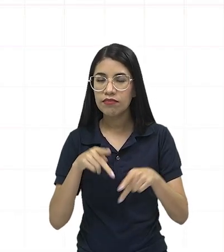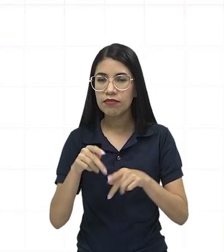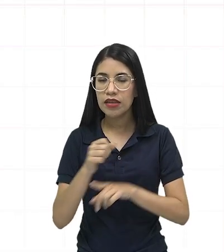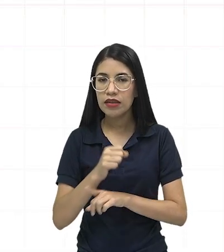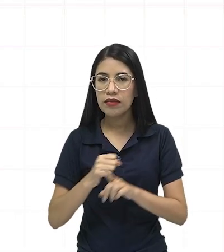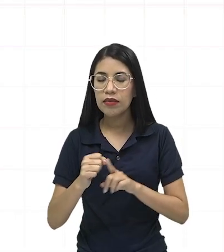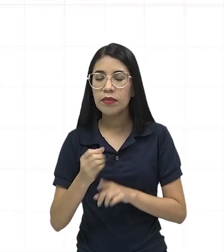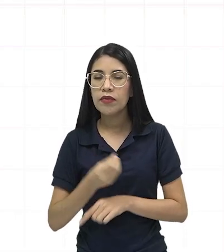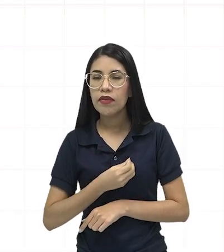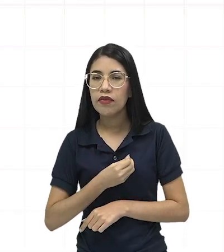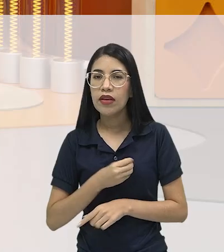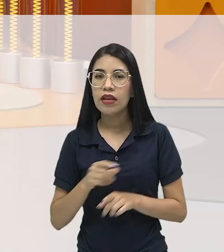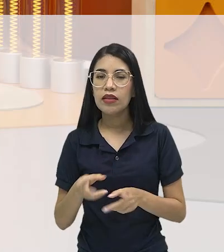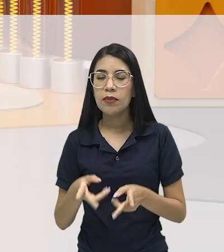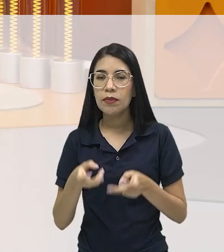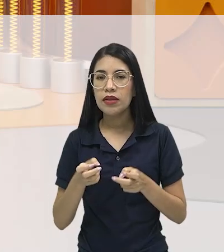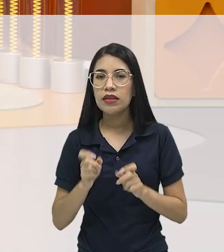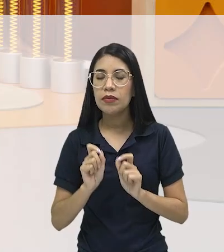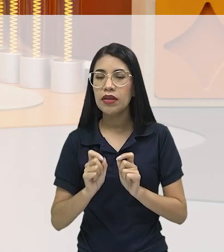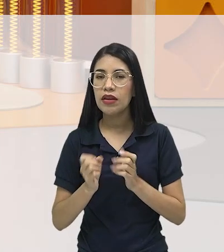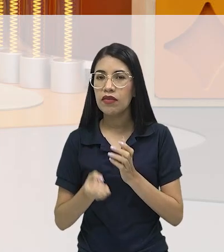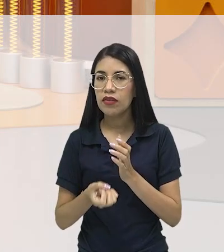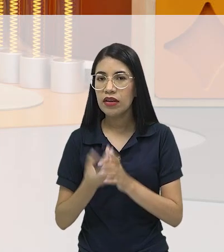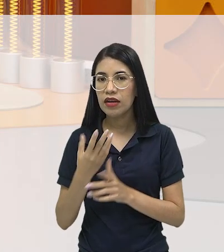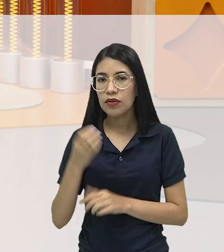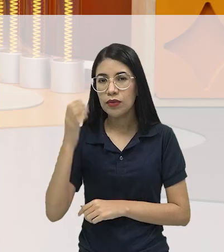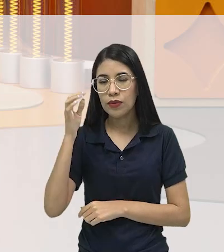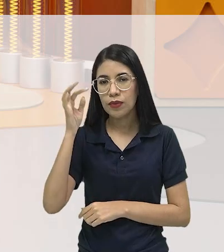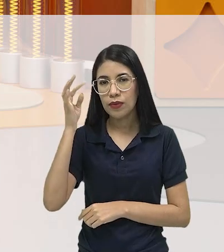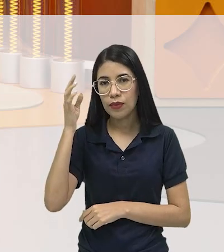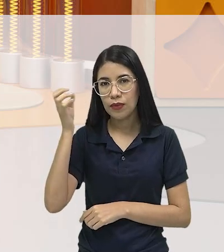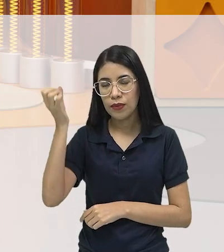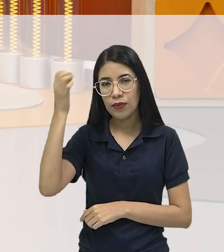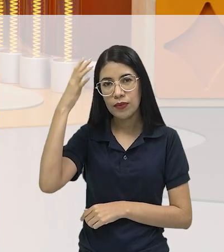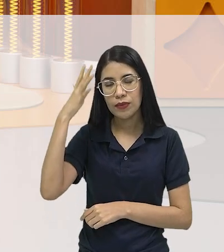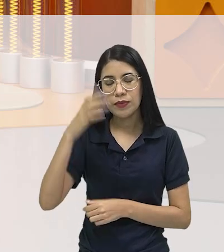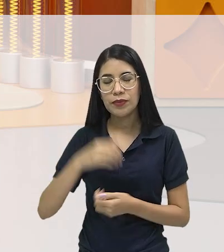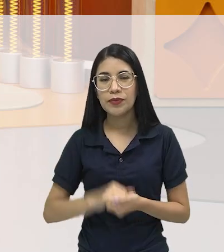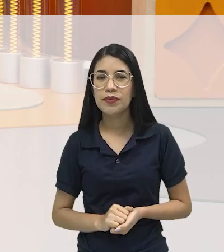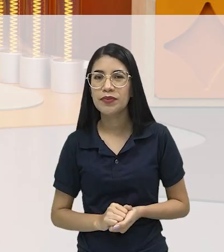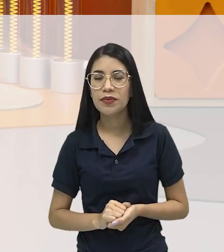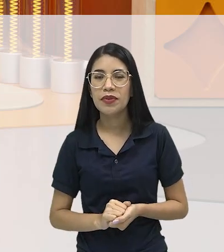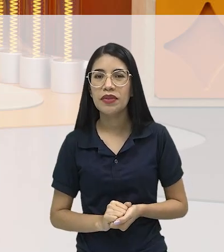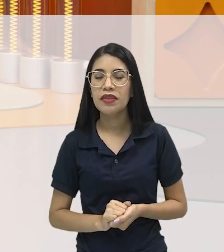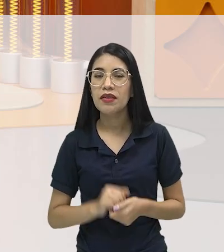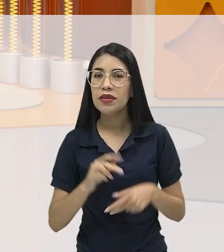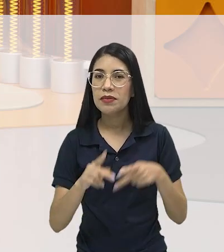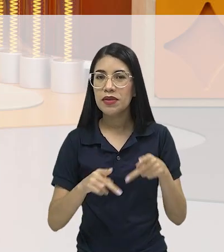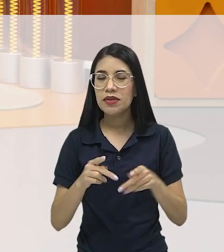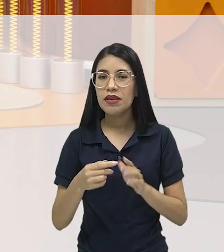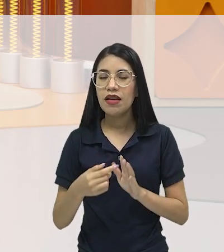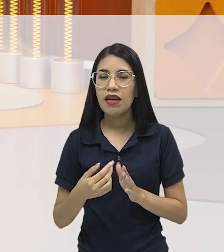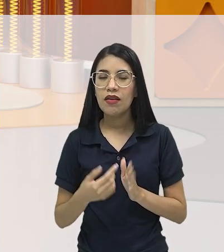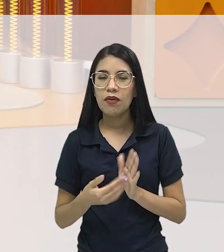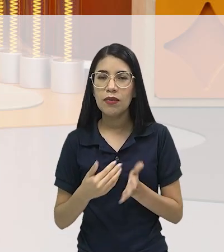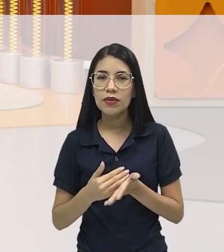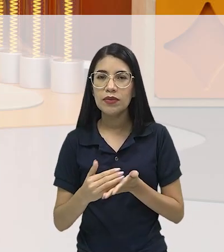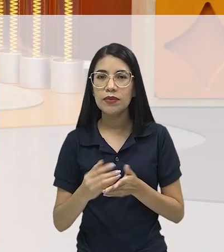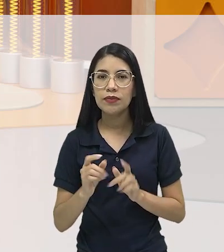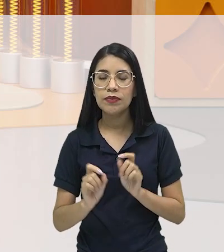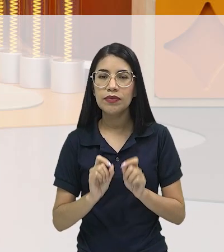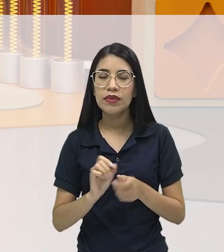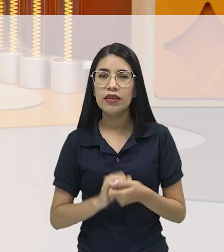temos então surgindo o iluminismo, tá bom? E as pessoas então começam, a partir das ideias do iluminismo surgindo, começam